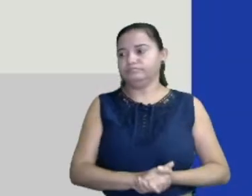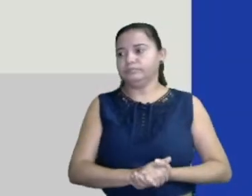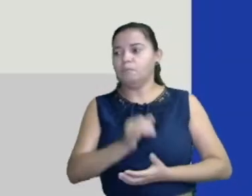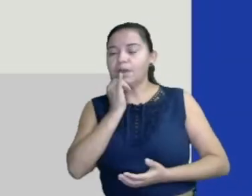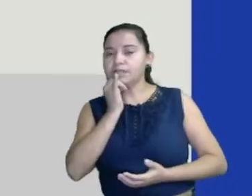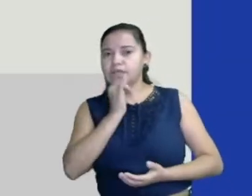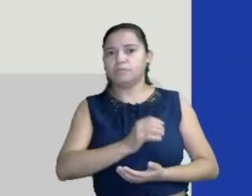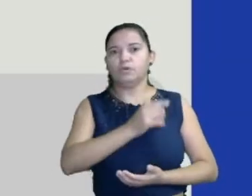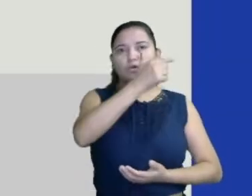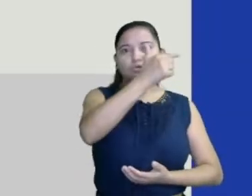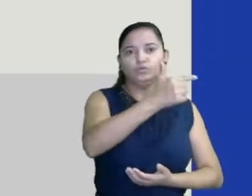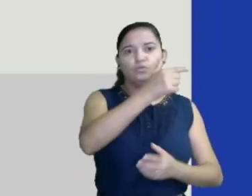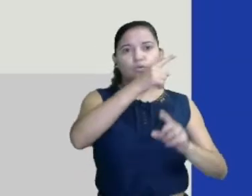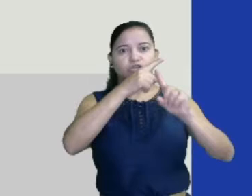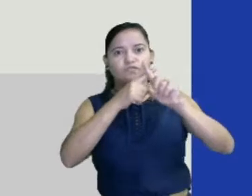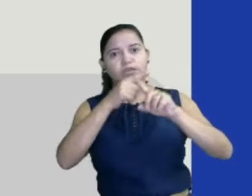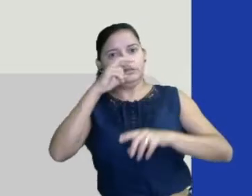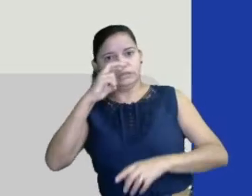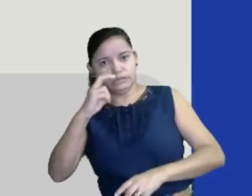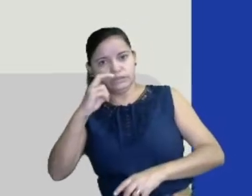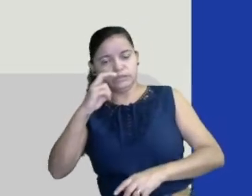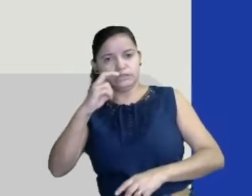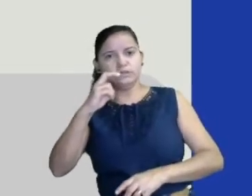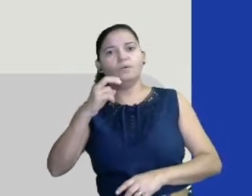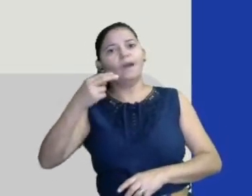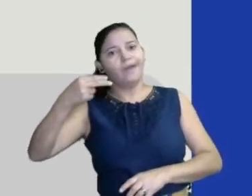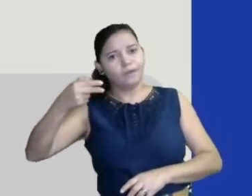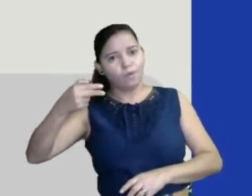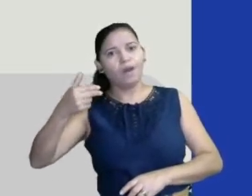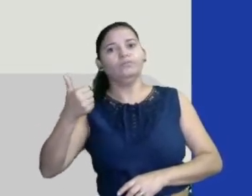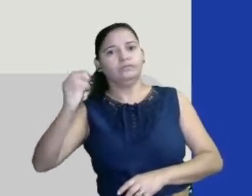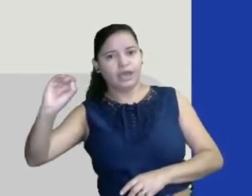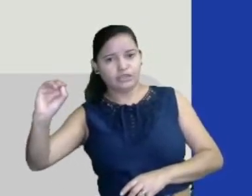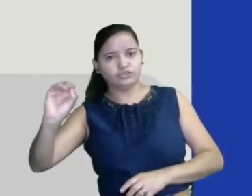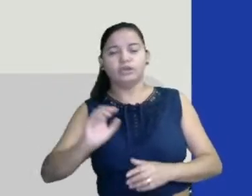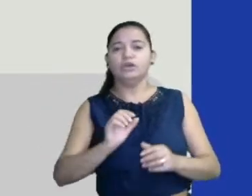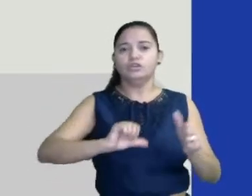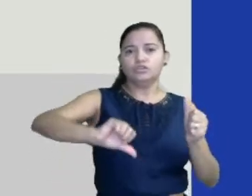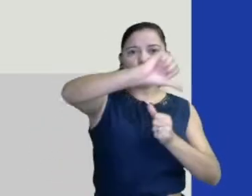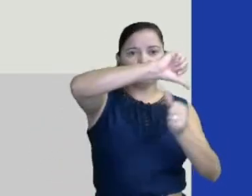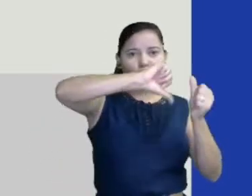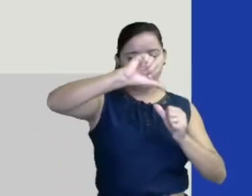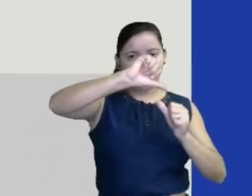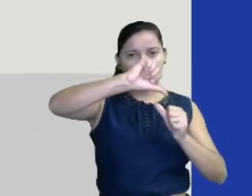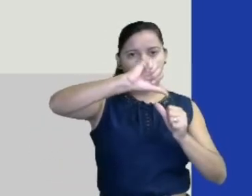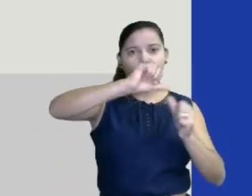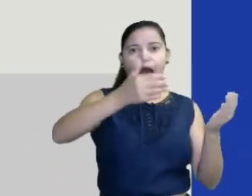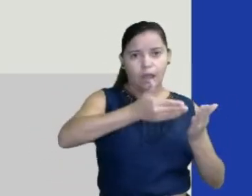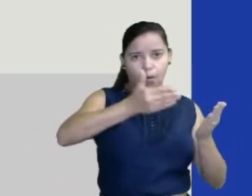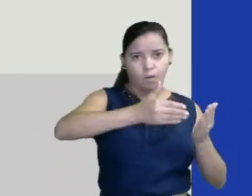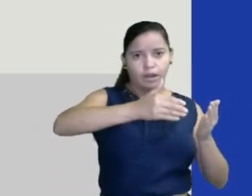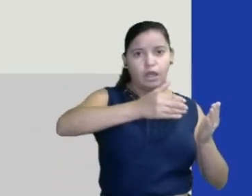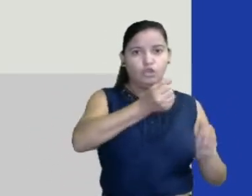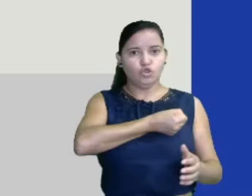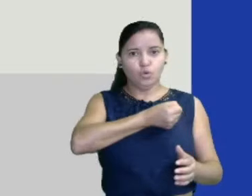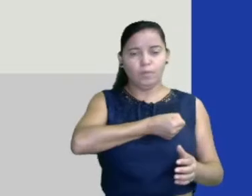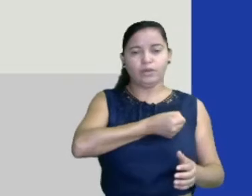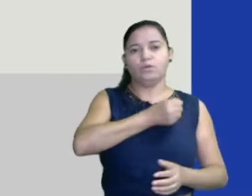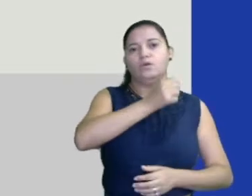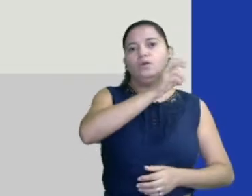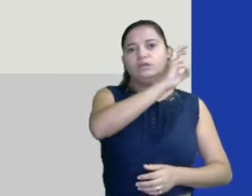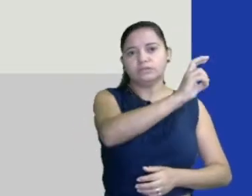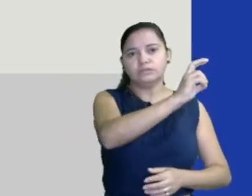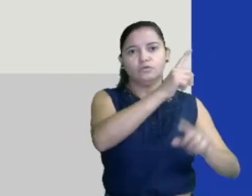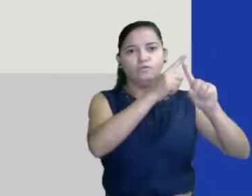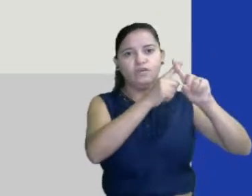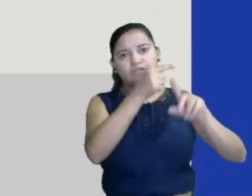né duas vezes cinco duas vezes 5 E se eu trocar a ordem desses fatores eu vou ter